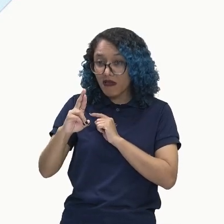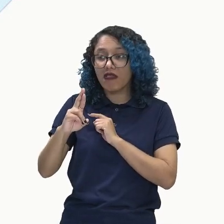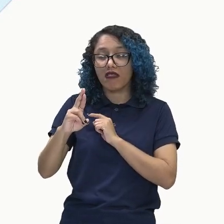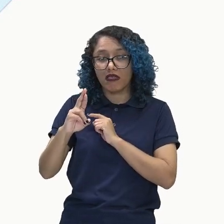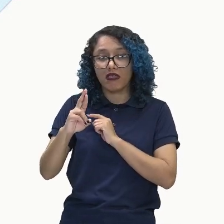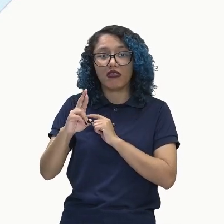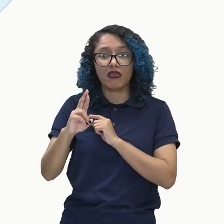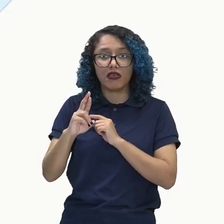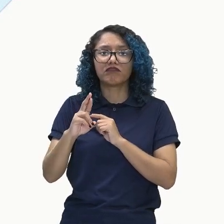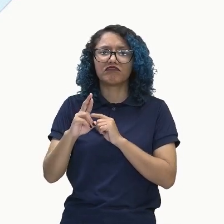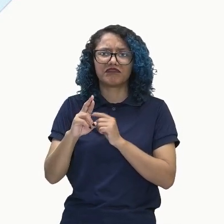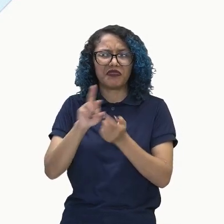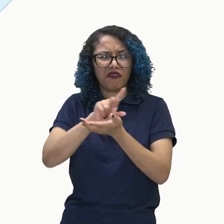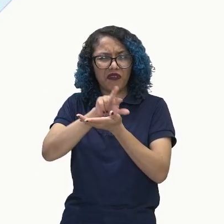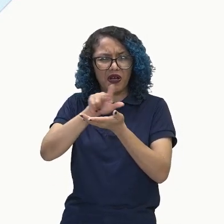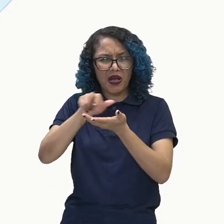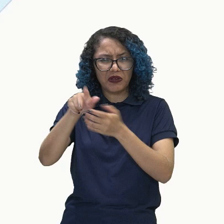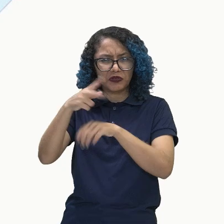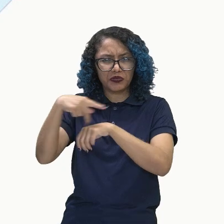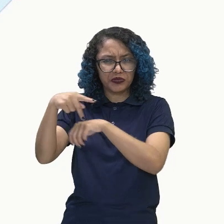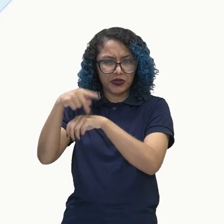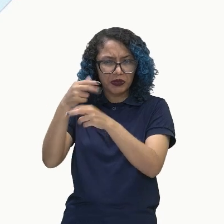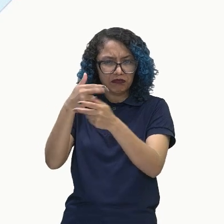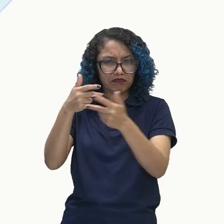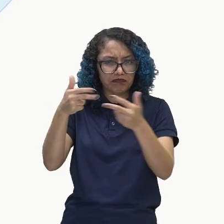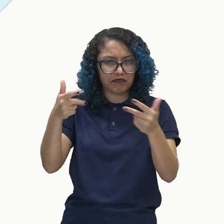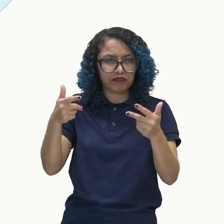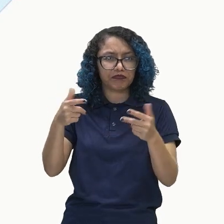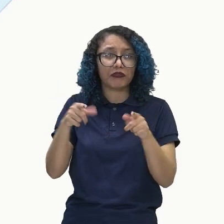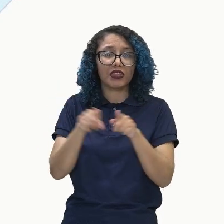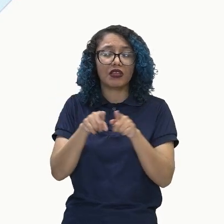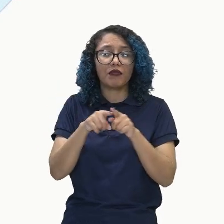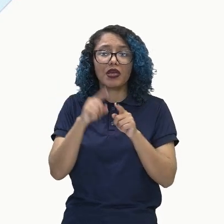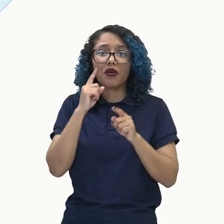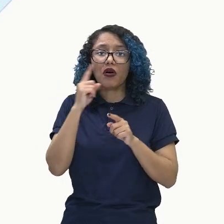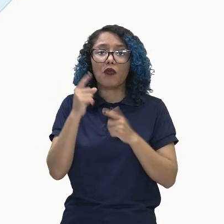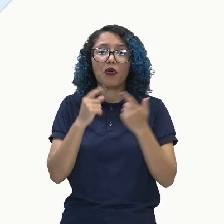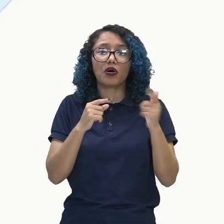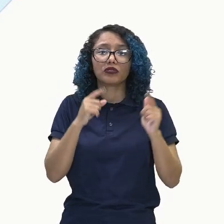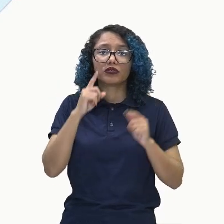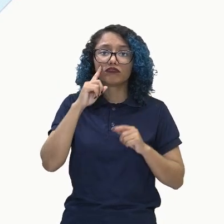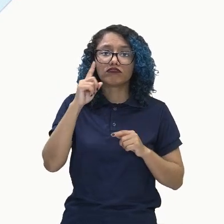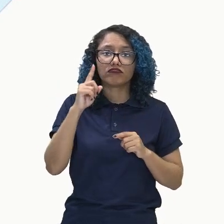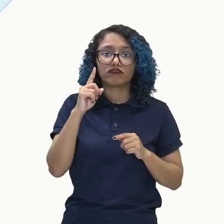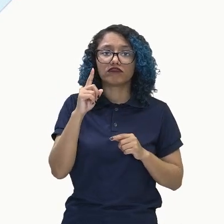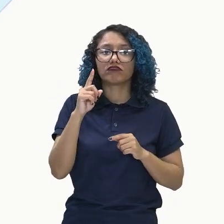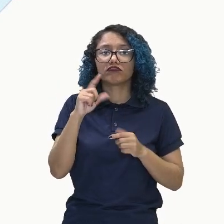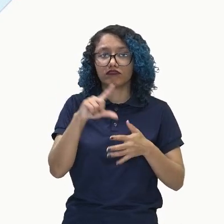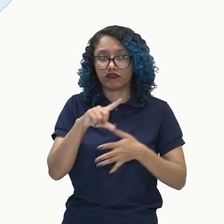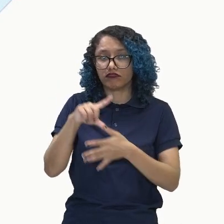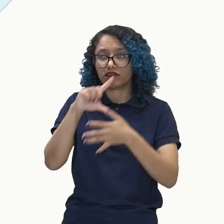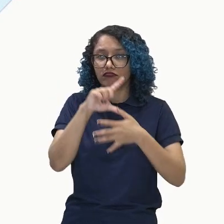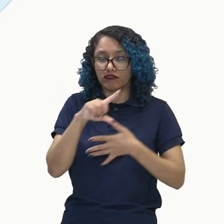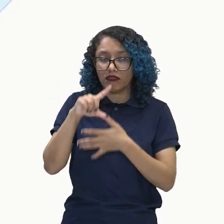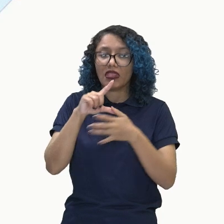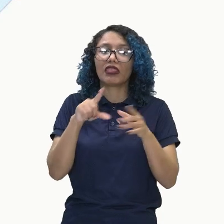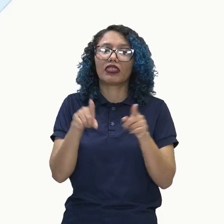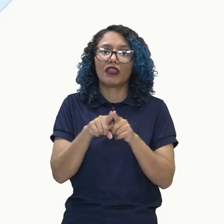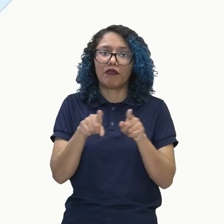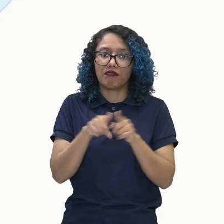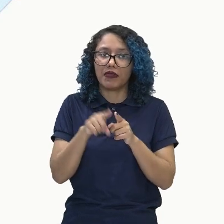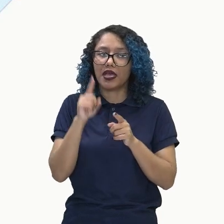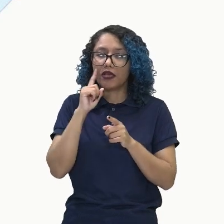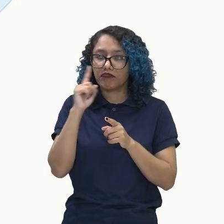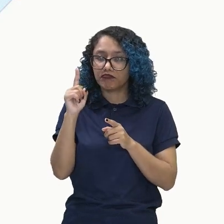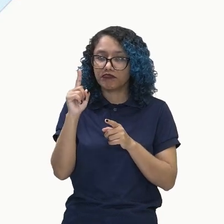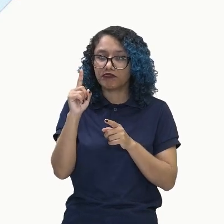está em grande quantidade. Vai existir outros países? Vai. Olha só aqui na América Latina, essa região,